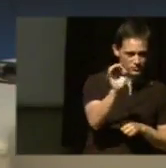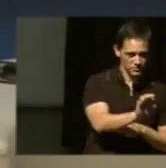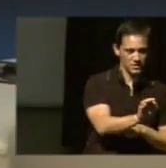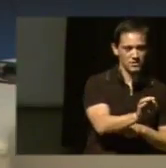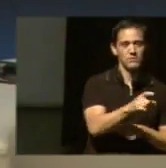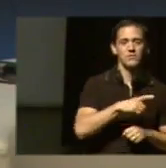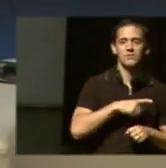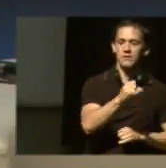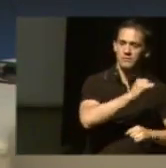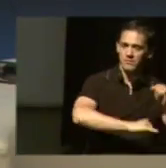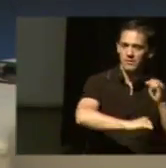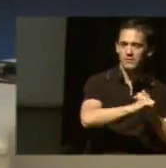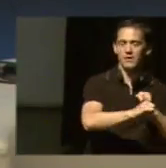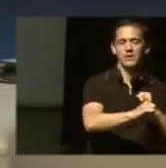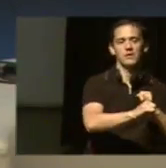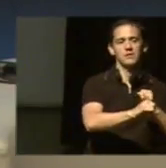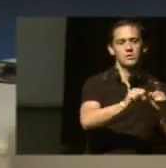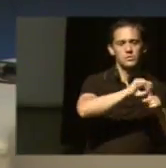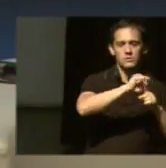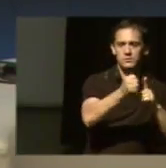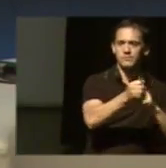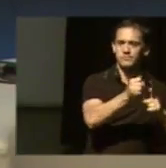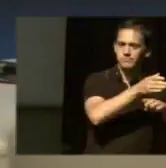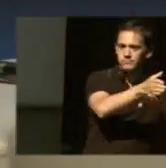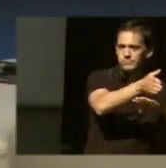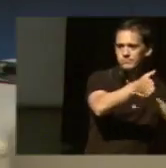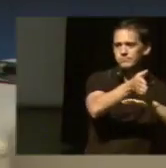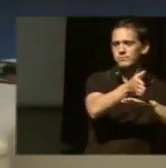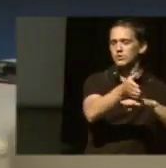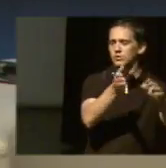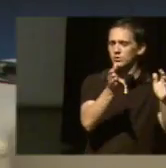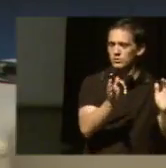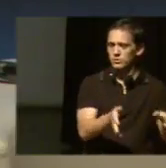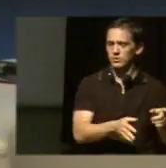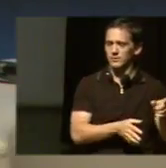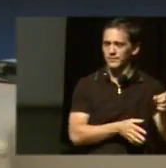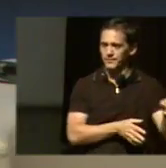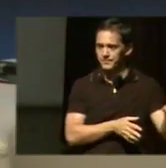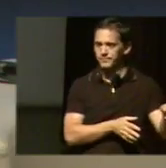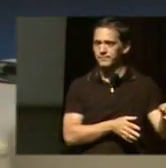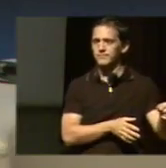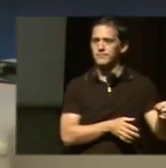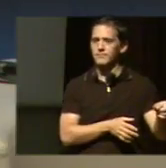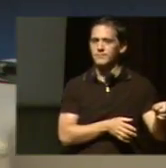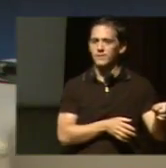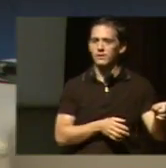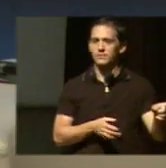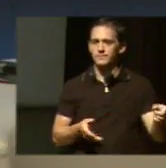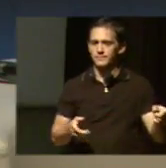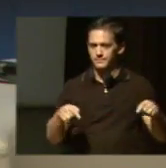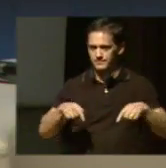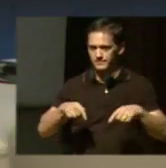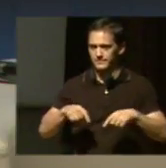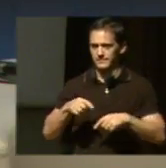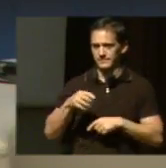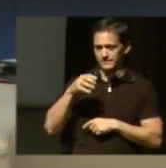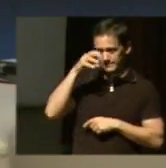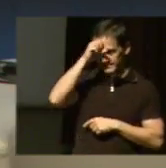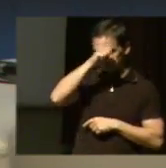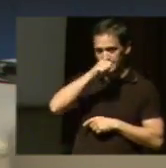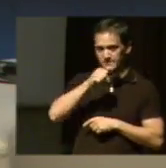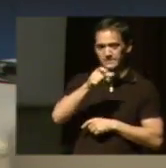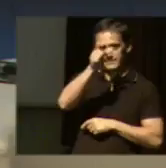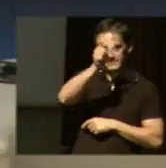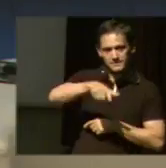muito bem, está incluído na sociedade, e isso corresponde um pouco à nossa imagem da velhice ativa, bonita, que nós vemos